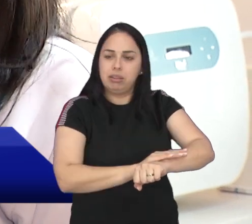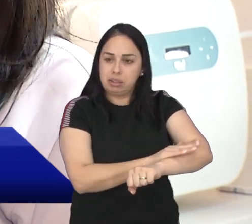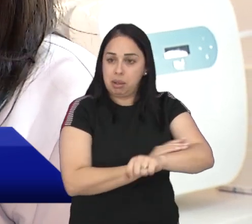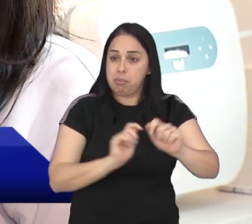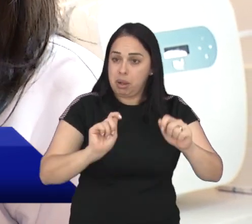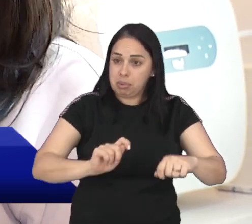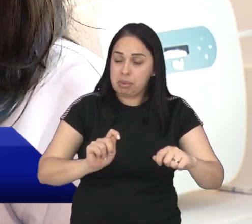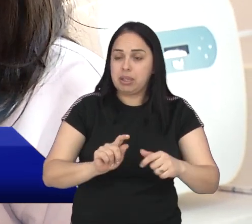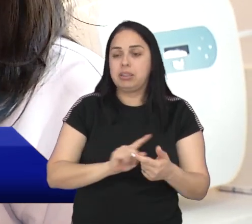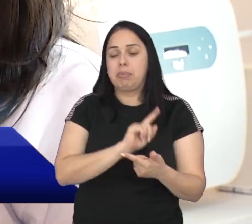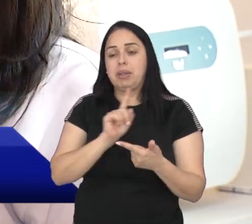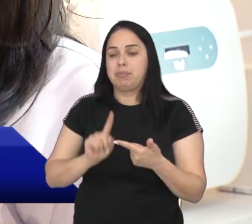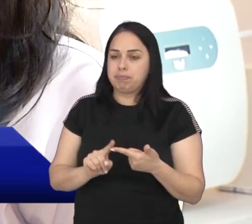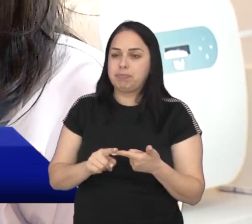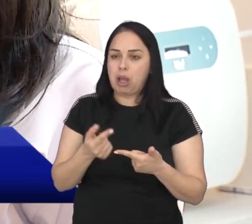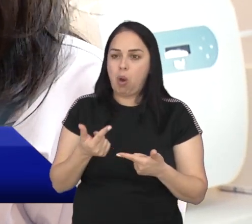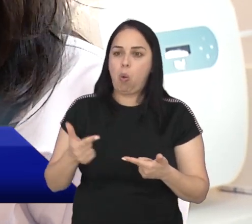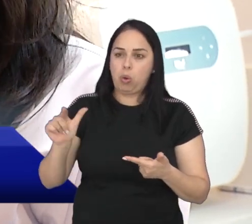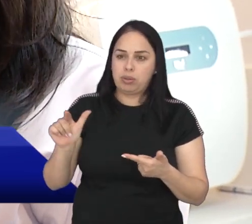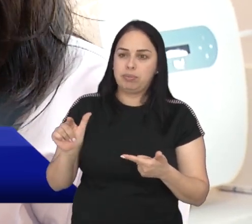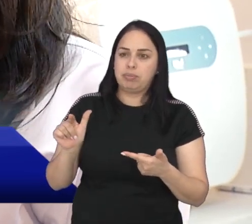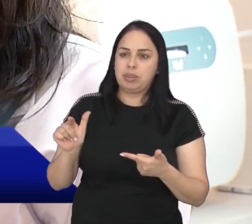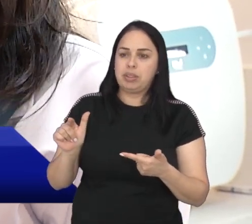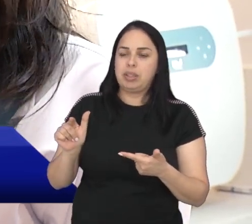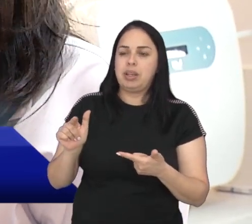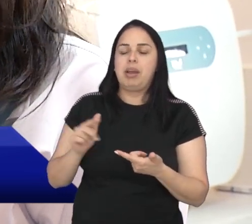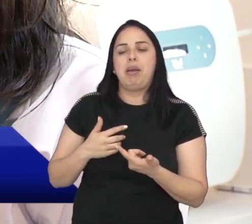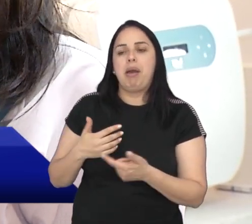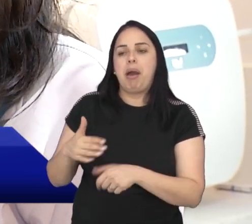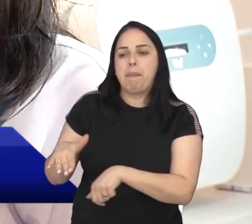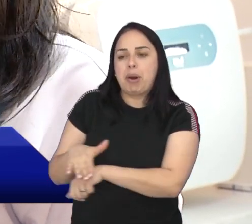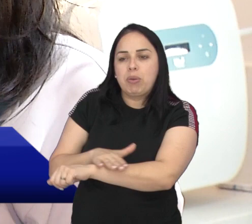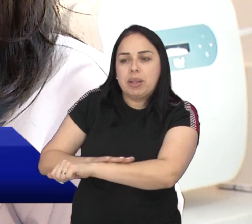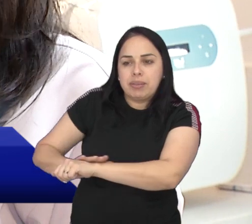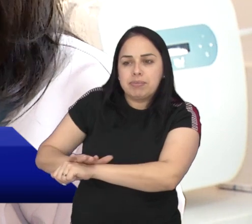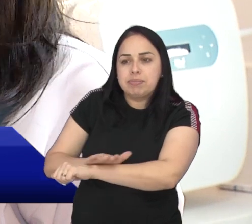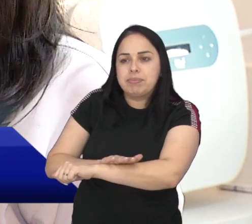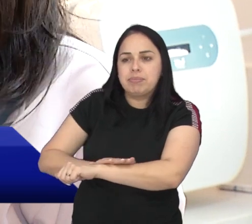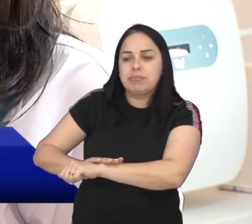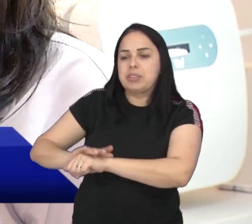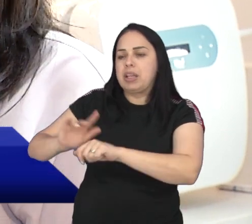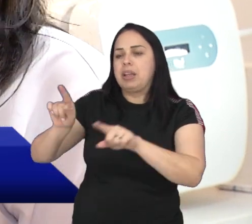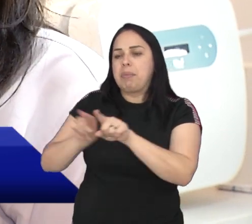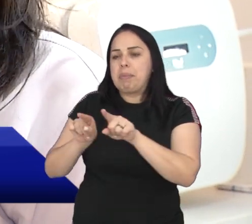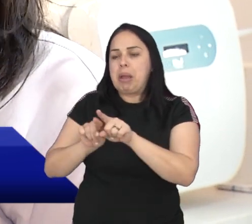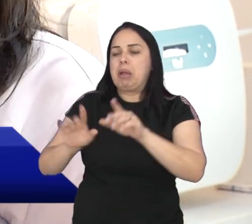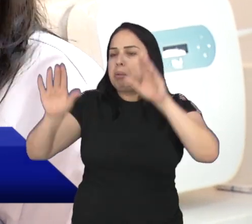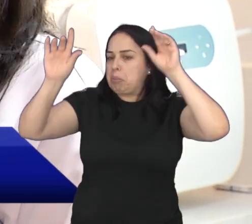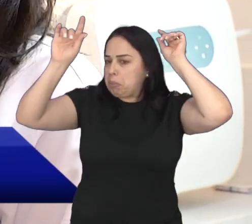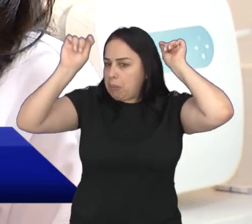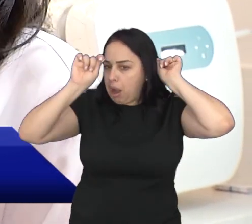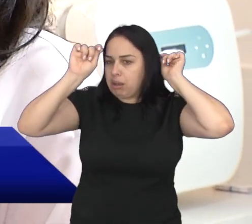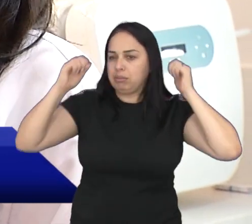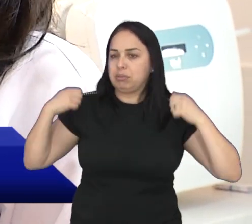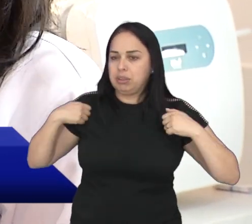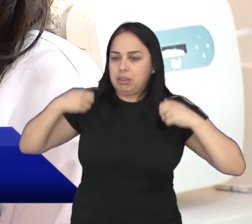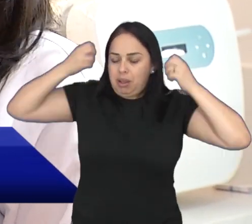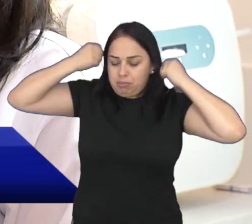molhada. Também outra opção interessante é a proteção mecânica, né, com o